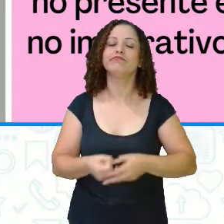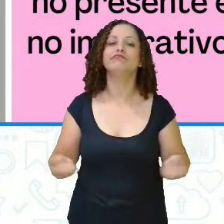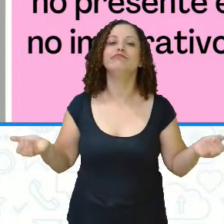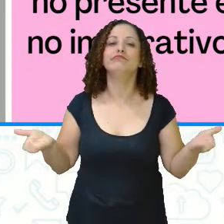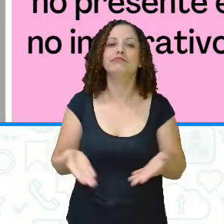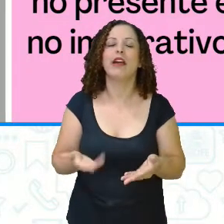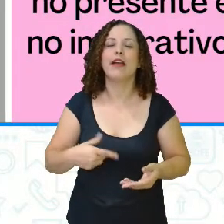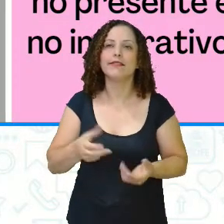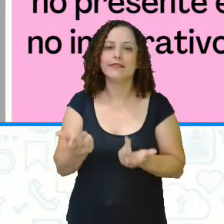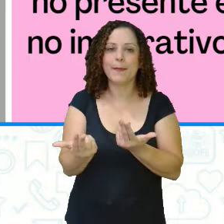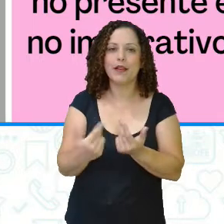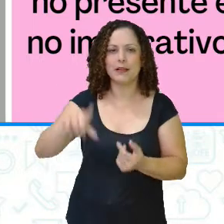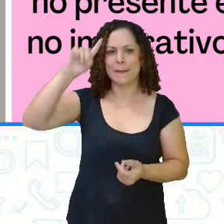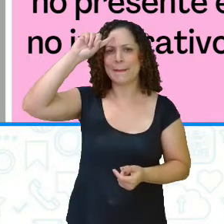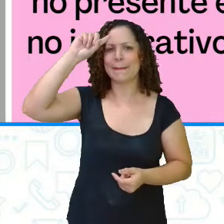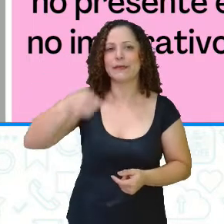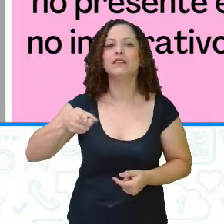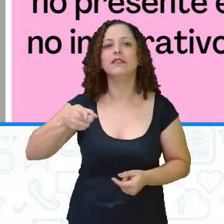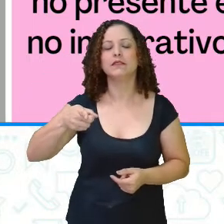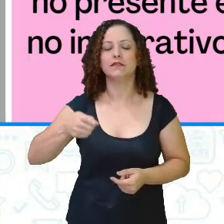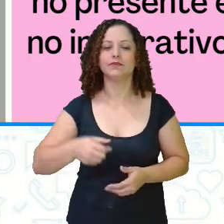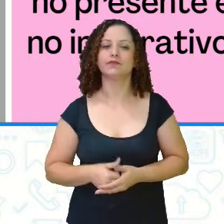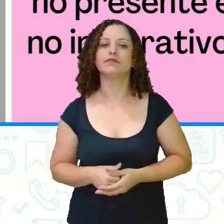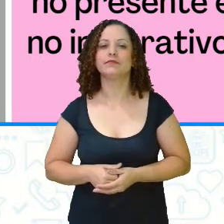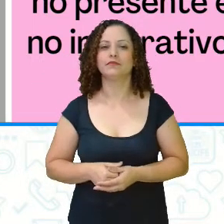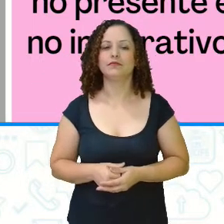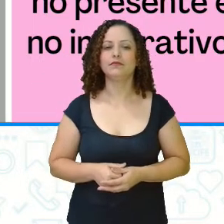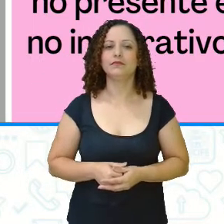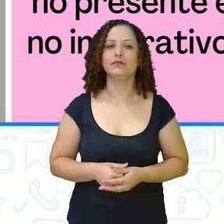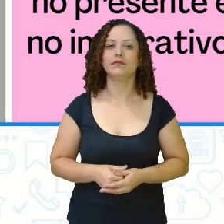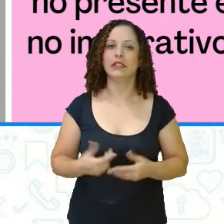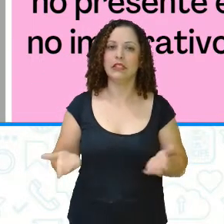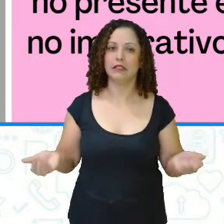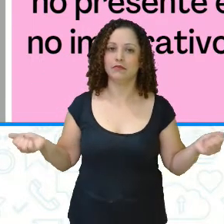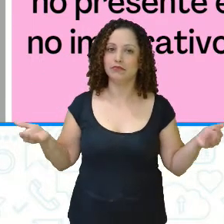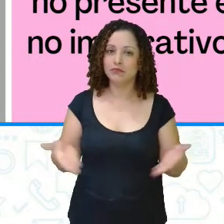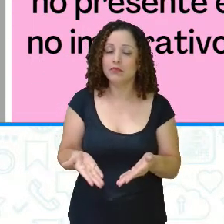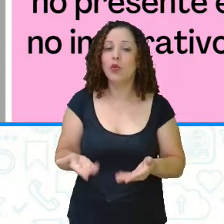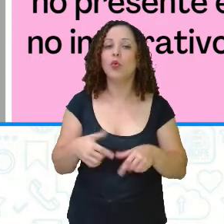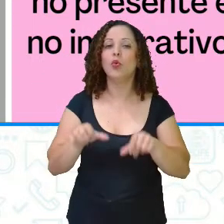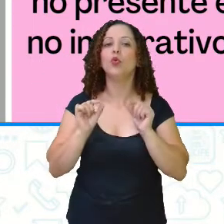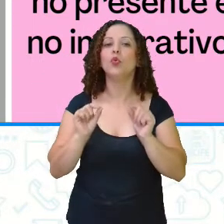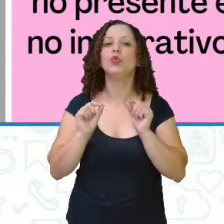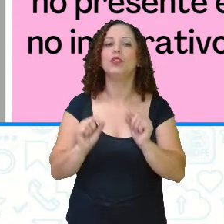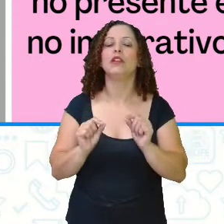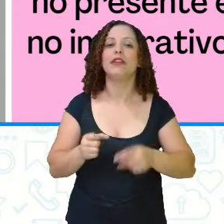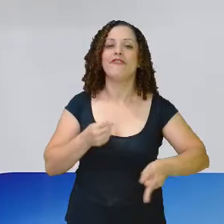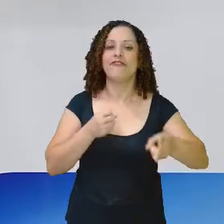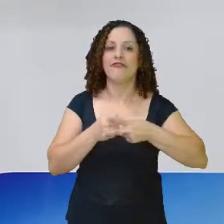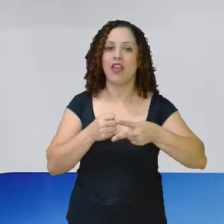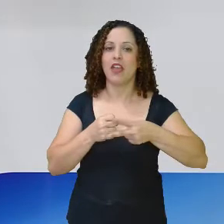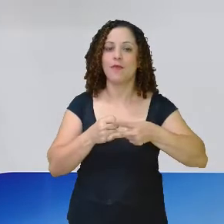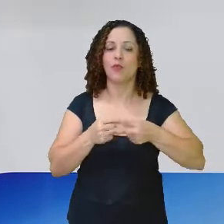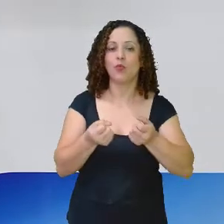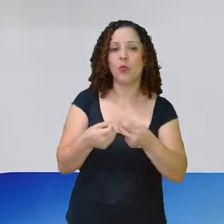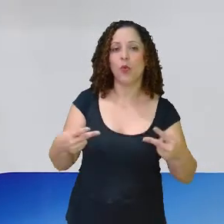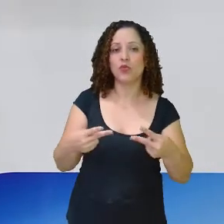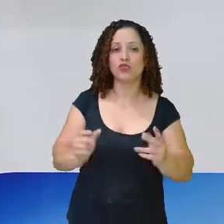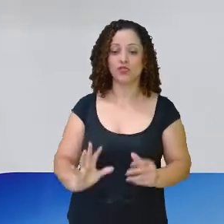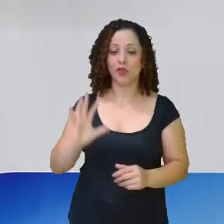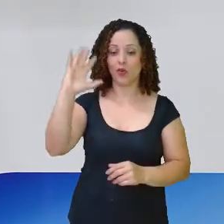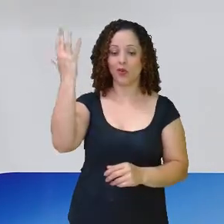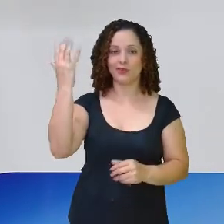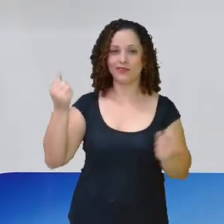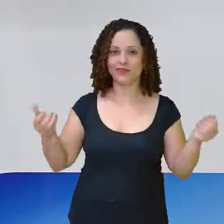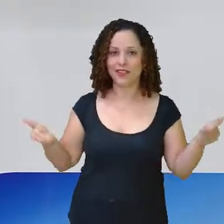estivesse dando uma ordem. Imperativo é aquele que dá ordem. E o verbo no presente são por quê? São coisas atuais que acontecem nesse